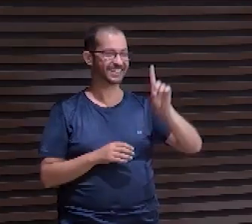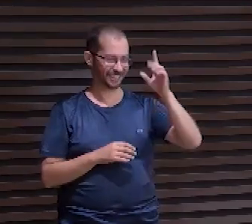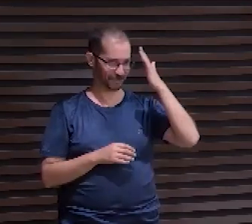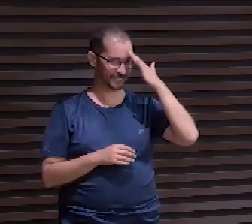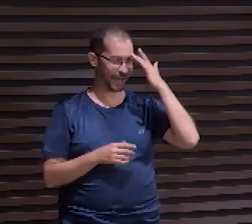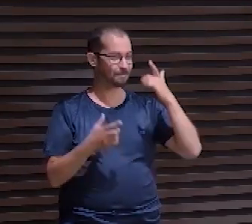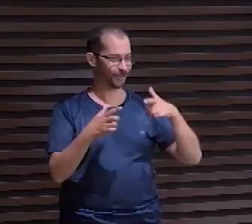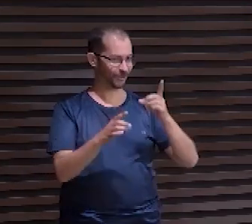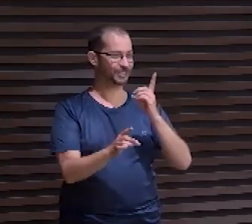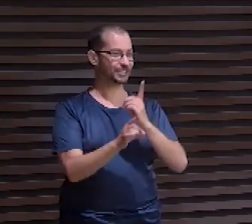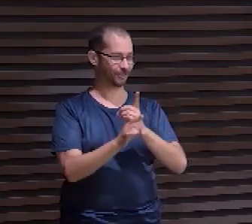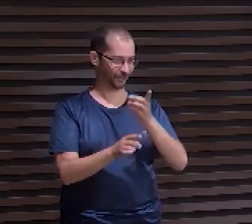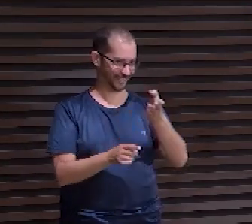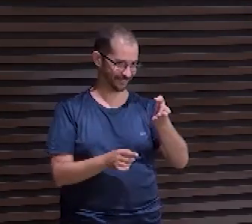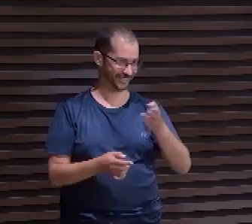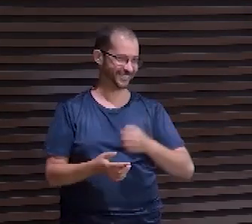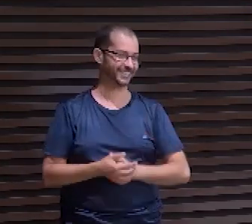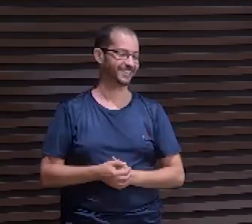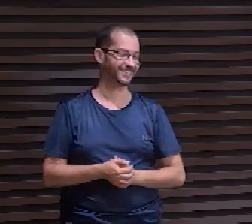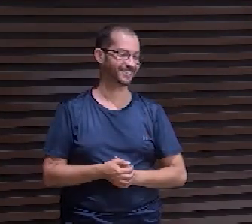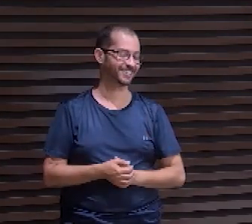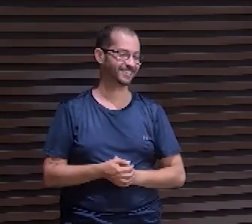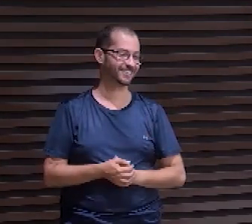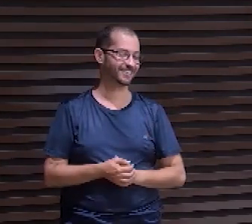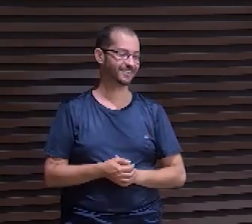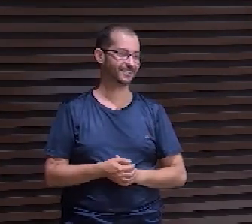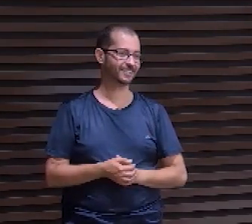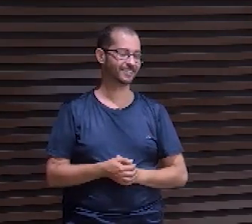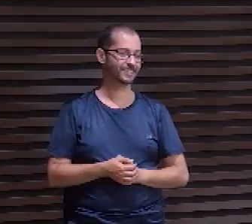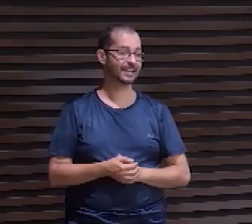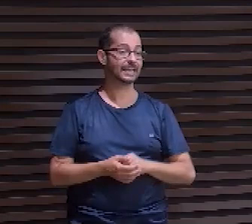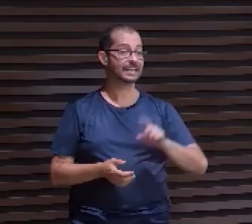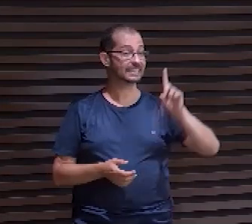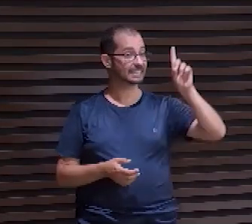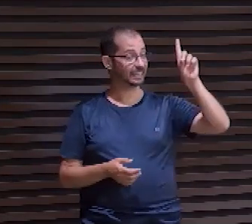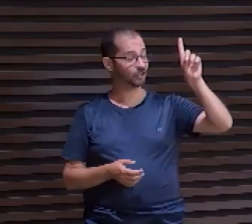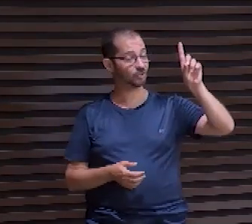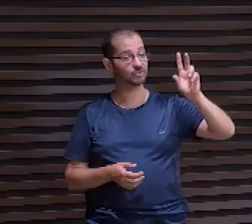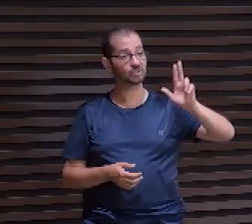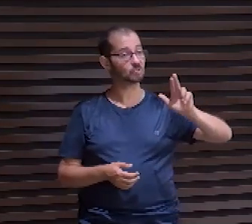Nós temos um Deus que não é apanhado por surpresa.